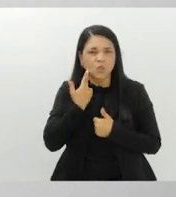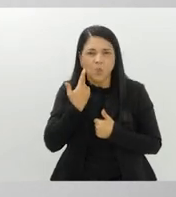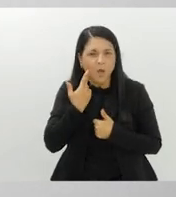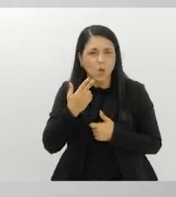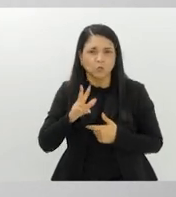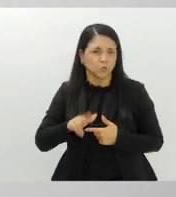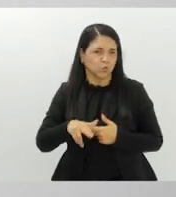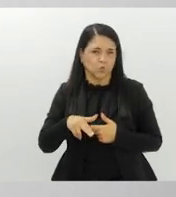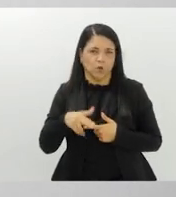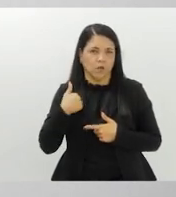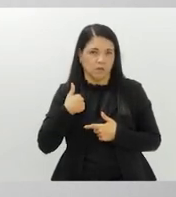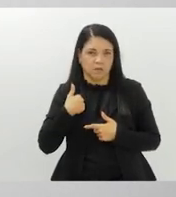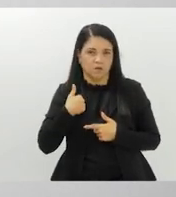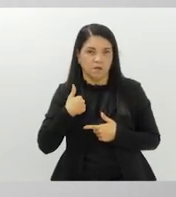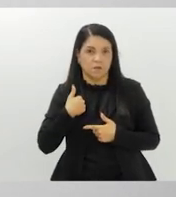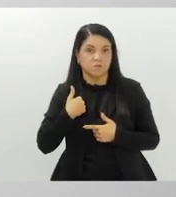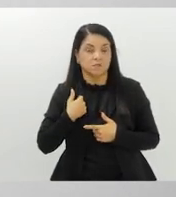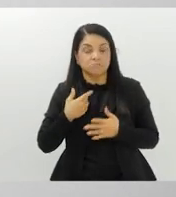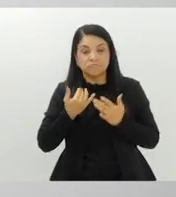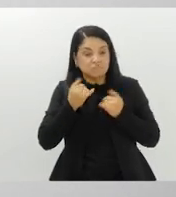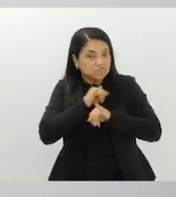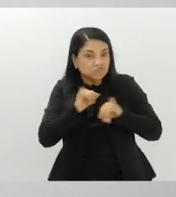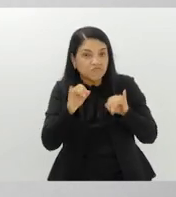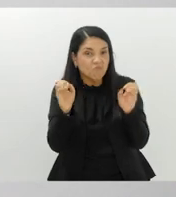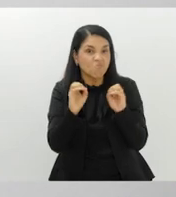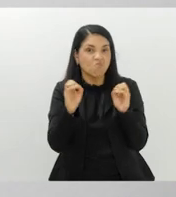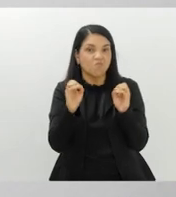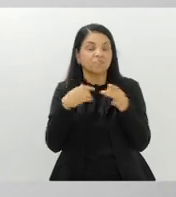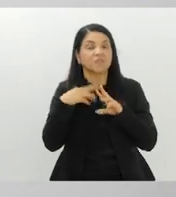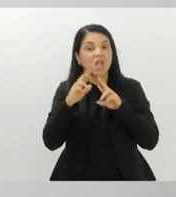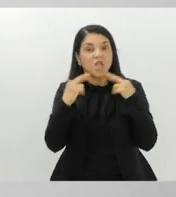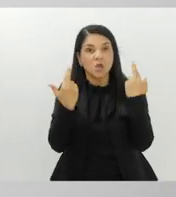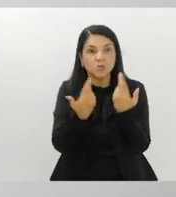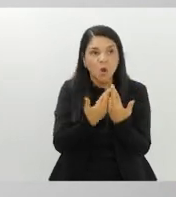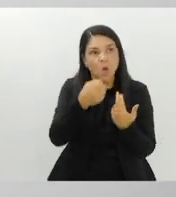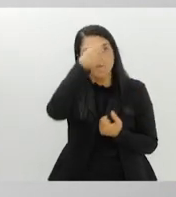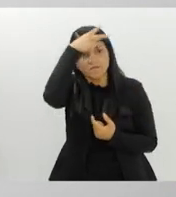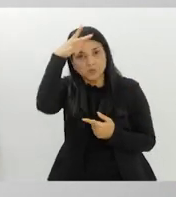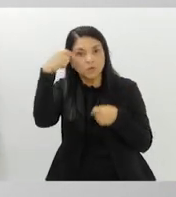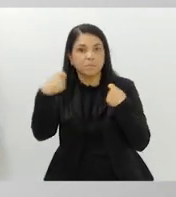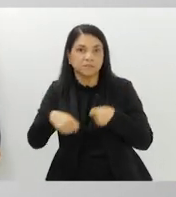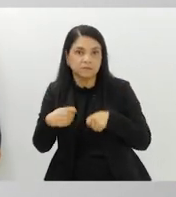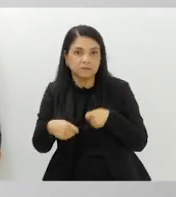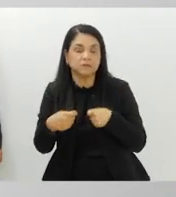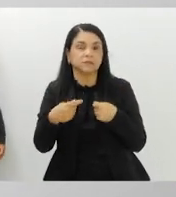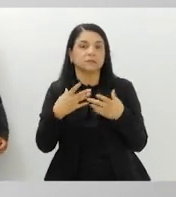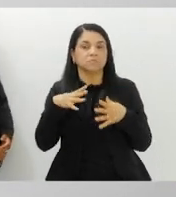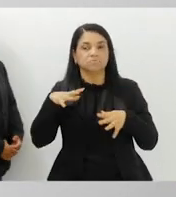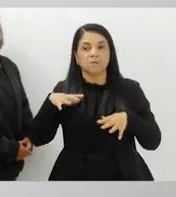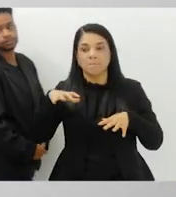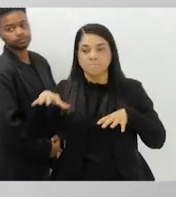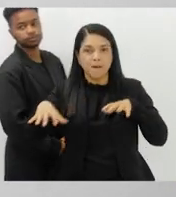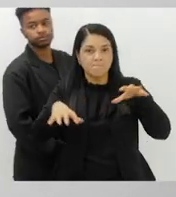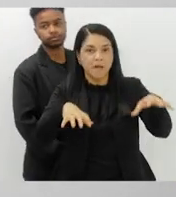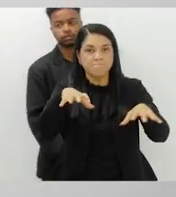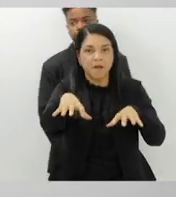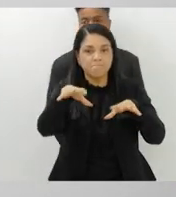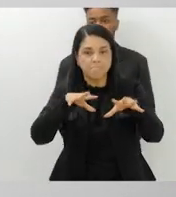se a gente não começar a falar, se a gente não começar a levar para uma reunião de prefeitura, se a gente não começar a ocupar espaços que